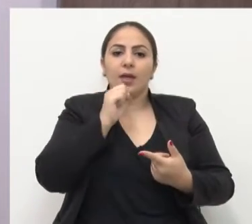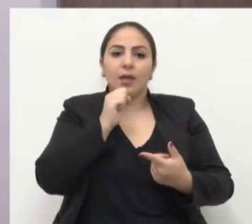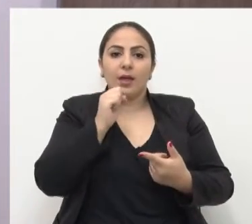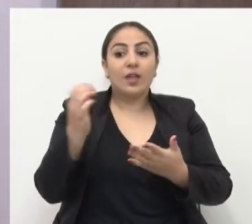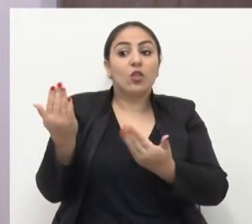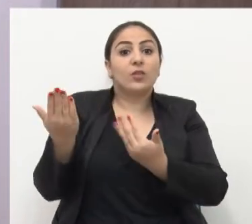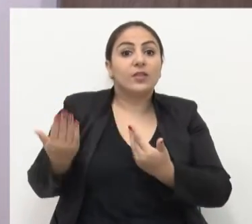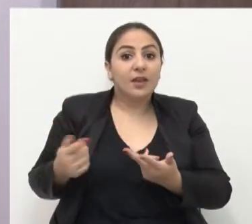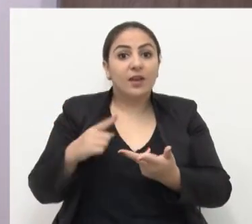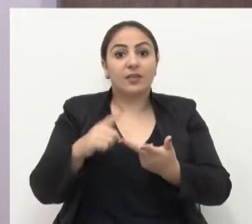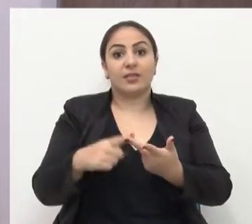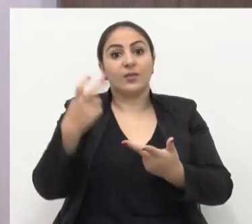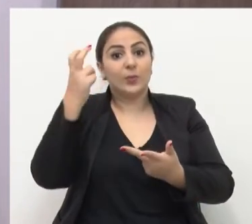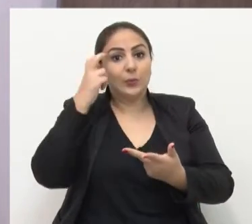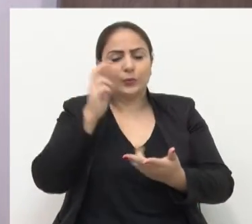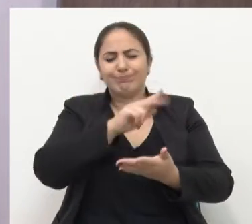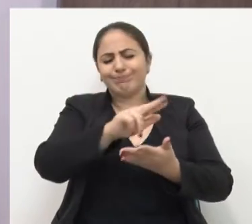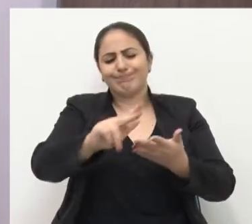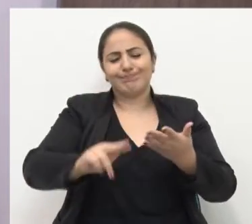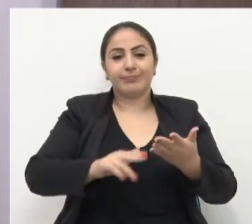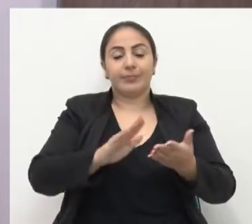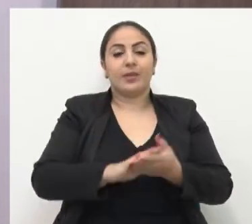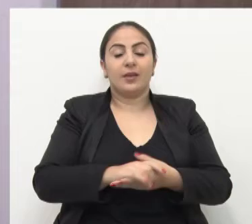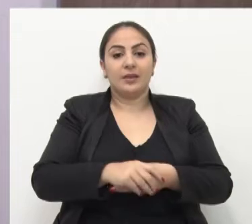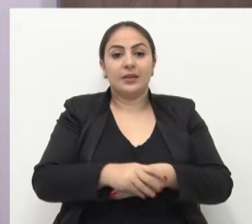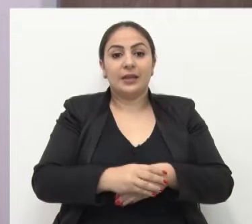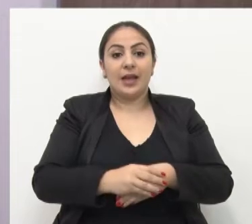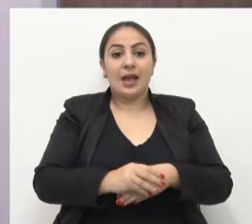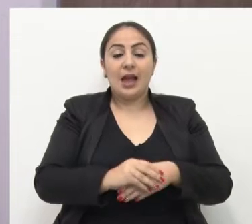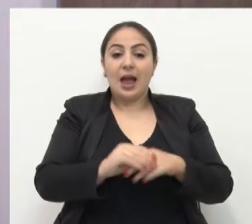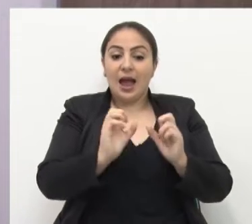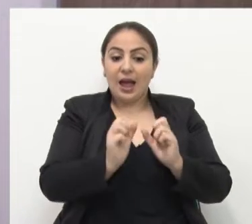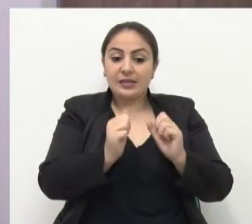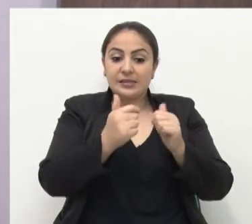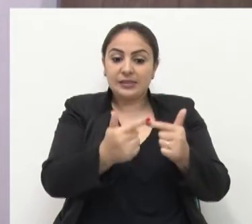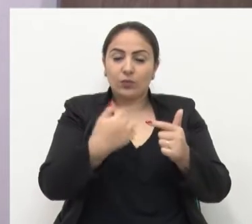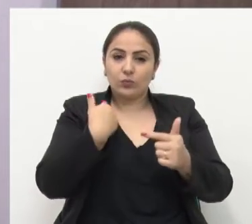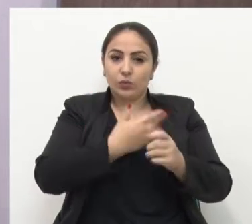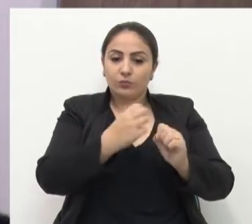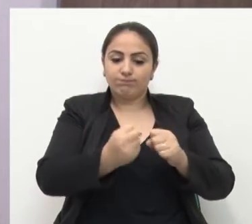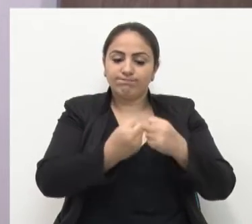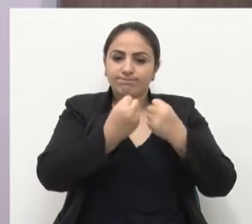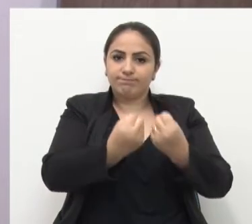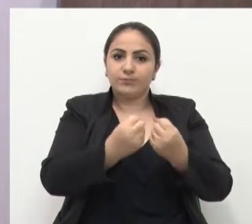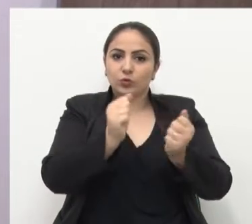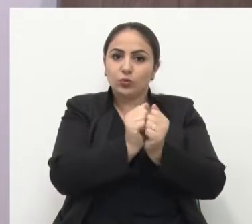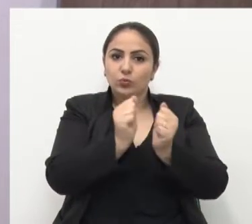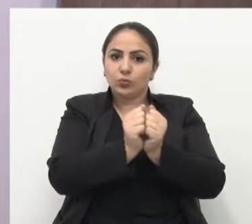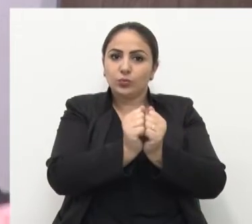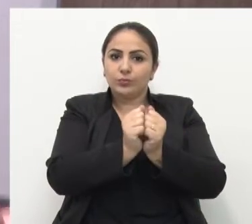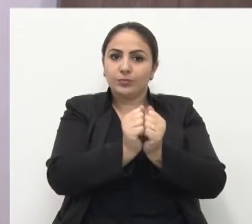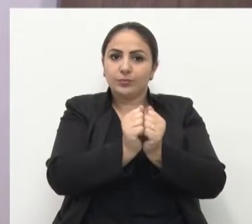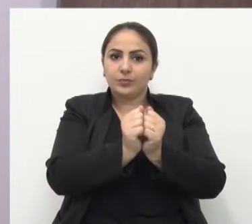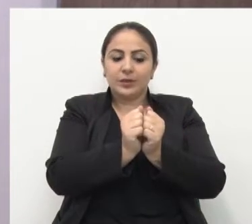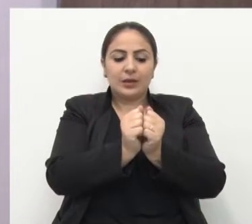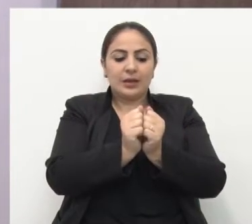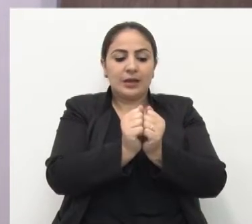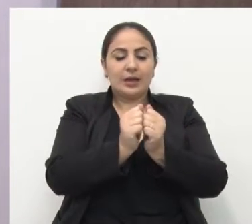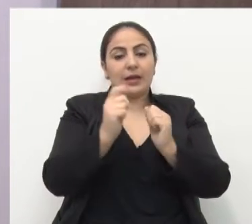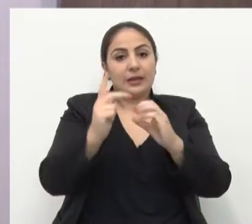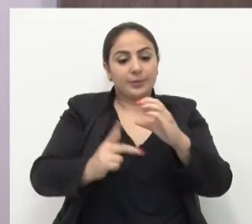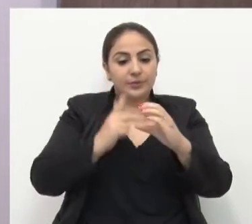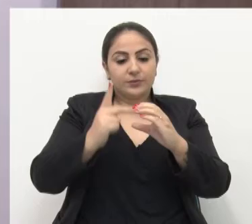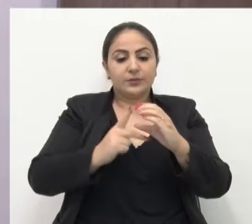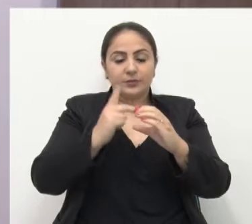adolescente enquanto da cultura enfim são ações que nós vamos fortalecer com a união da